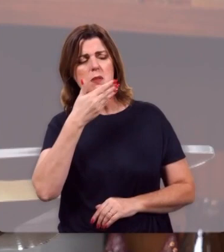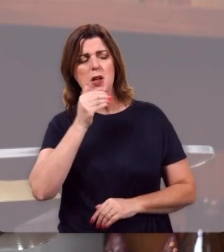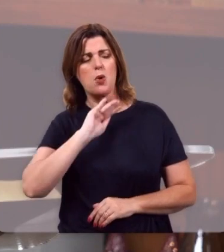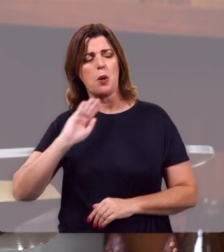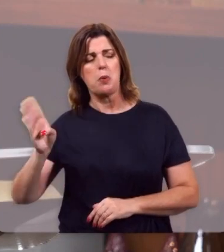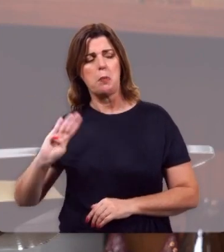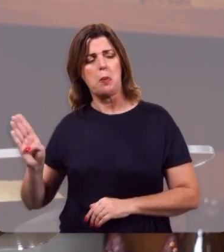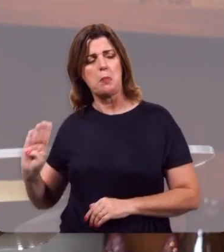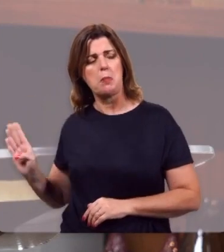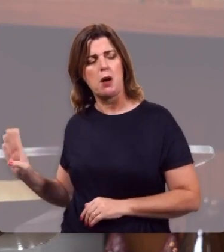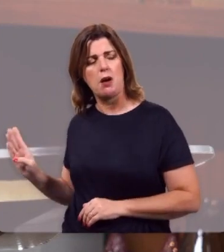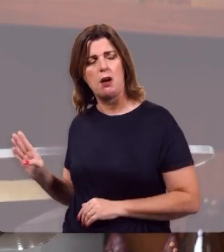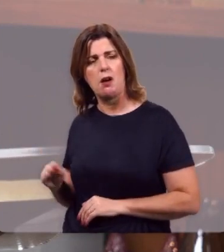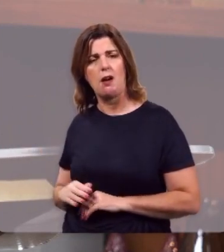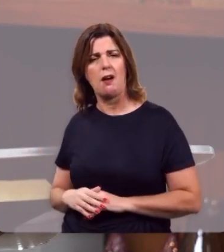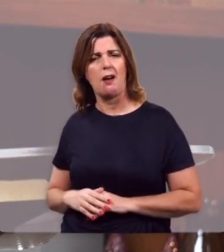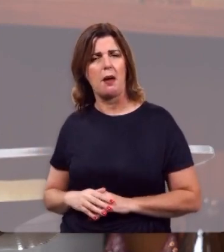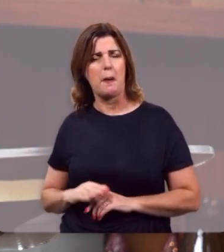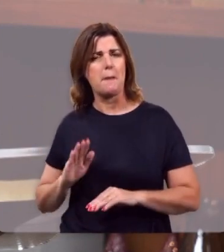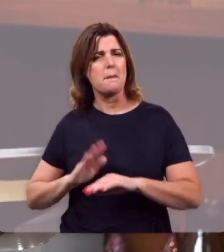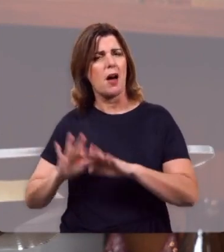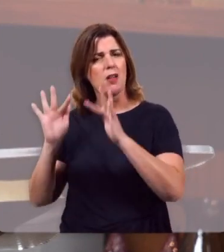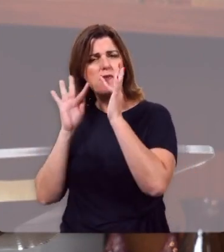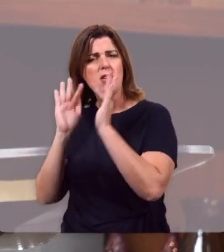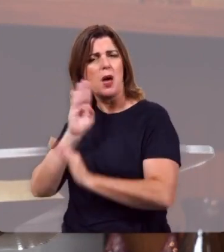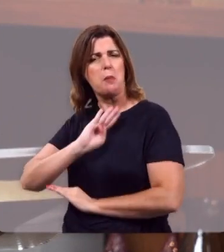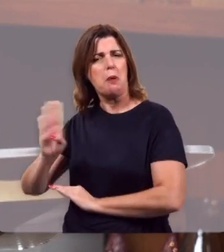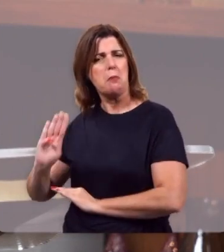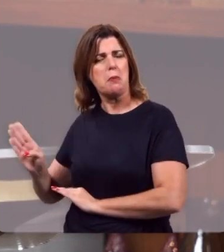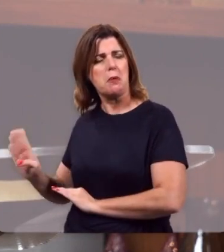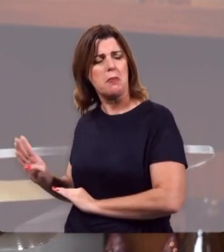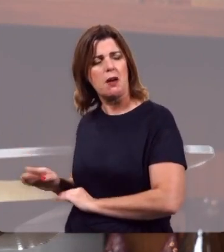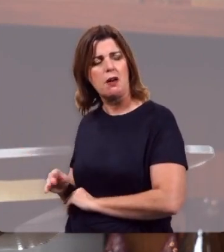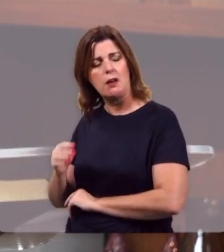os outros? Mais leal do que os outros?